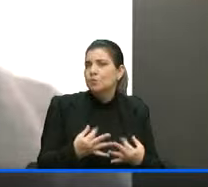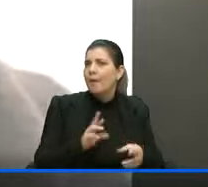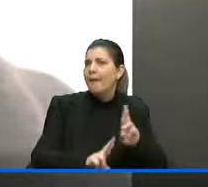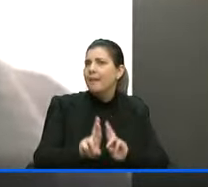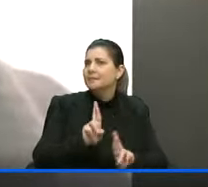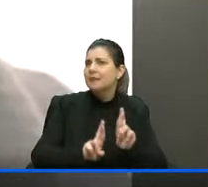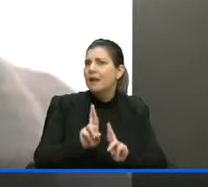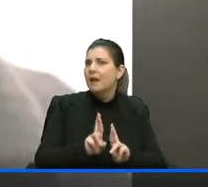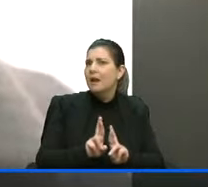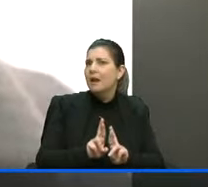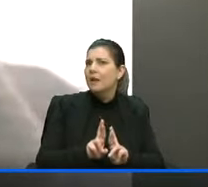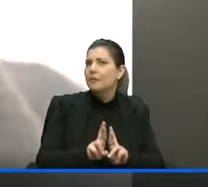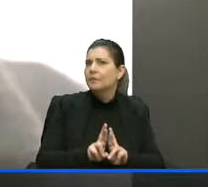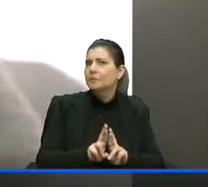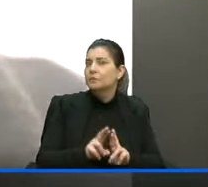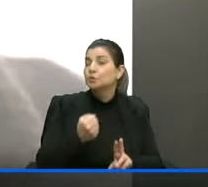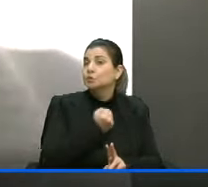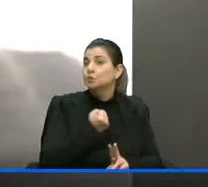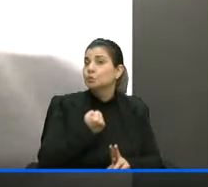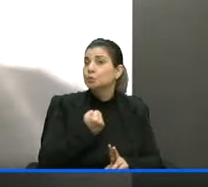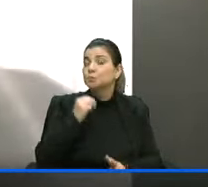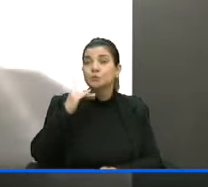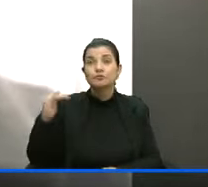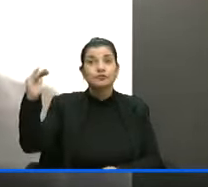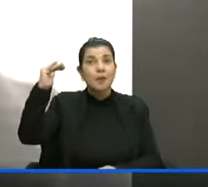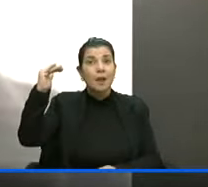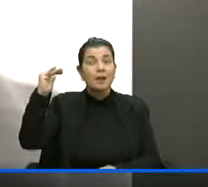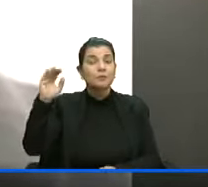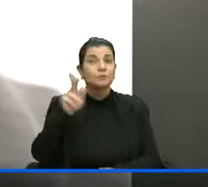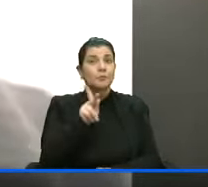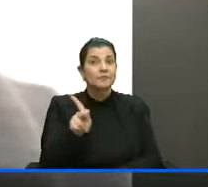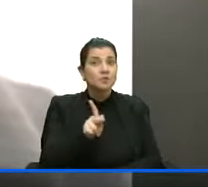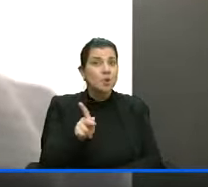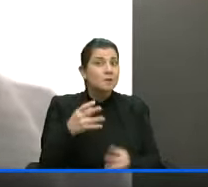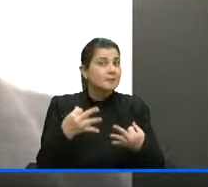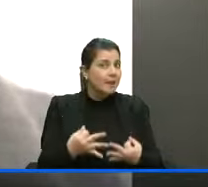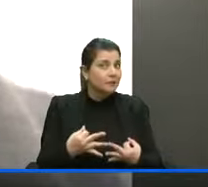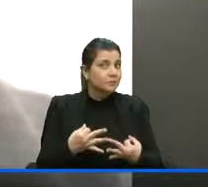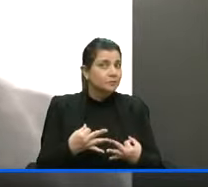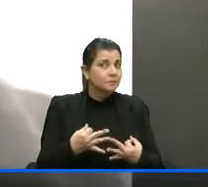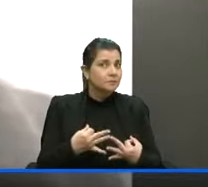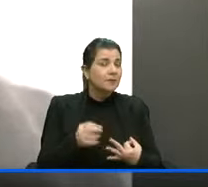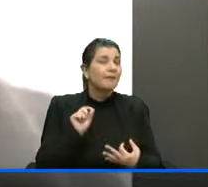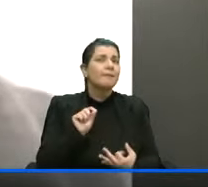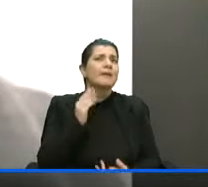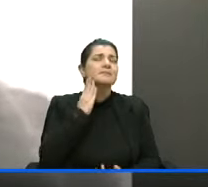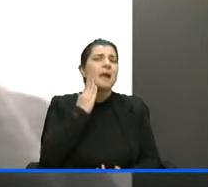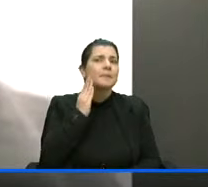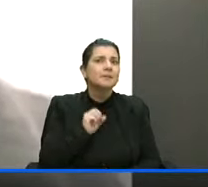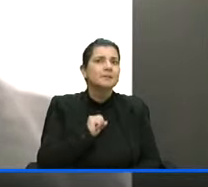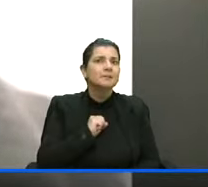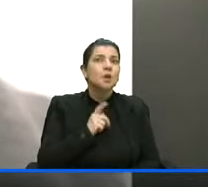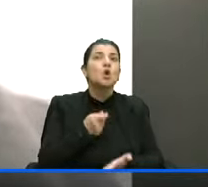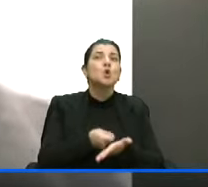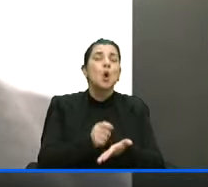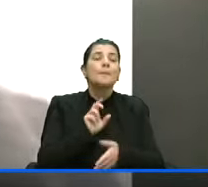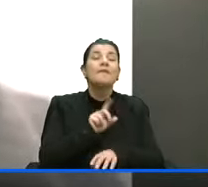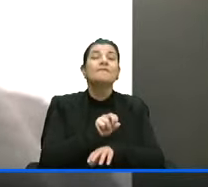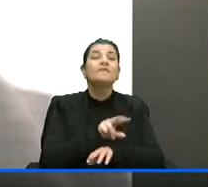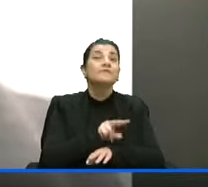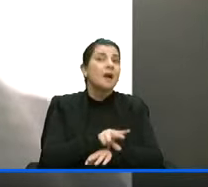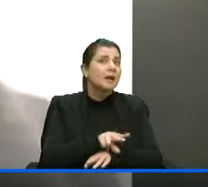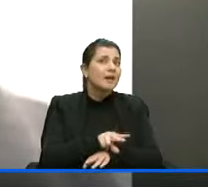relação, né, do número de adultos, do número de professores adequado, quem é que sabe disso? Aonde que vão comprar vaga? Vão comprar vaga de escola